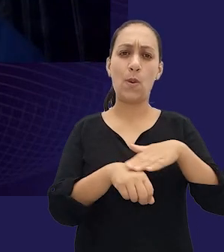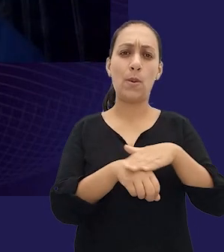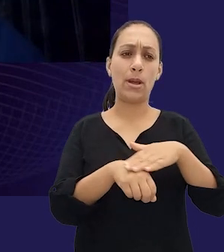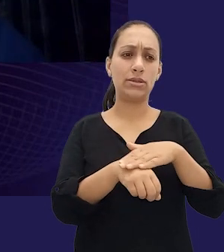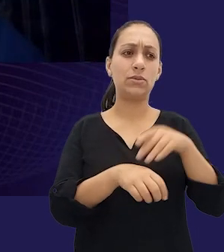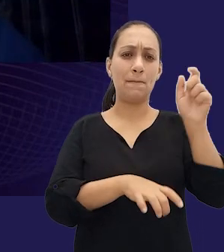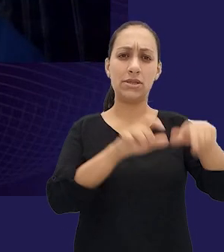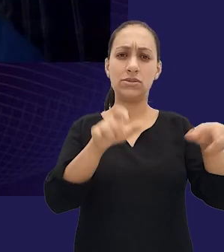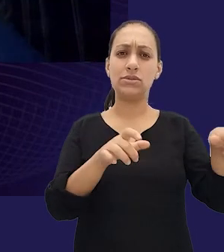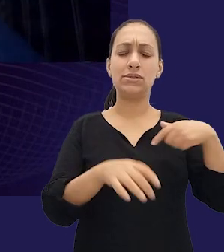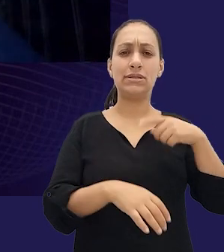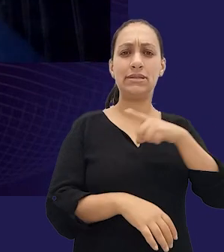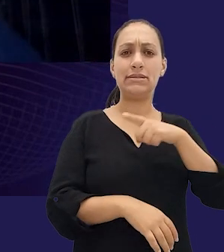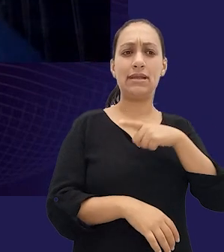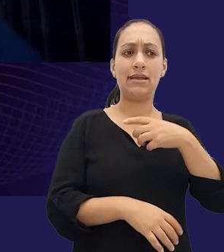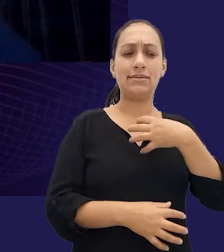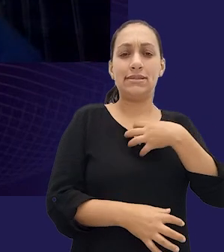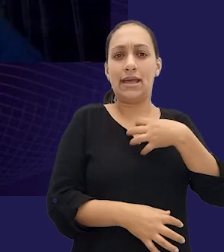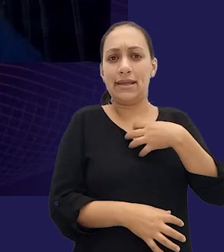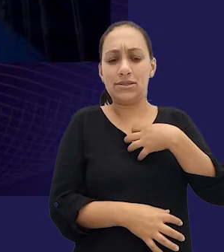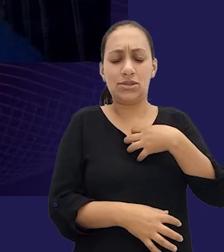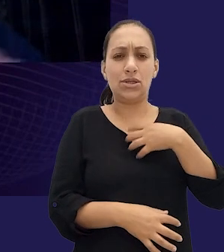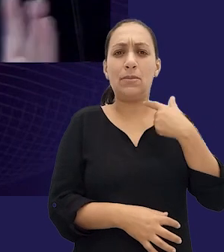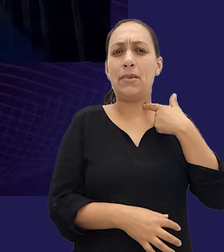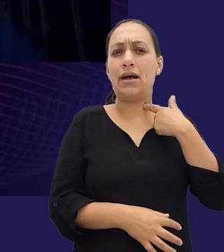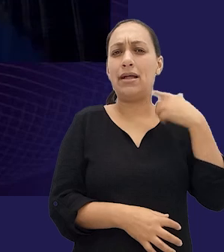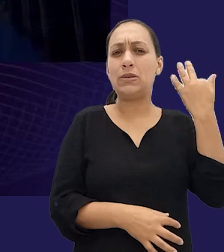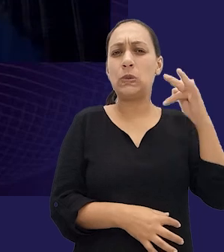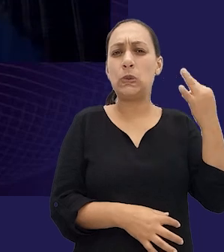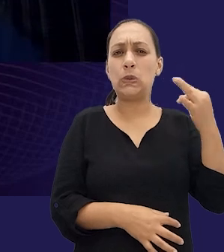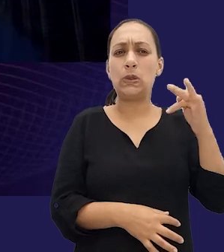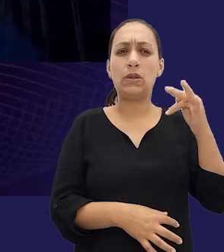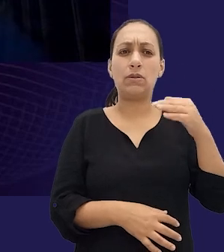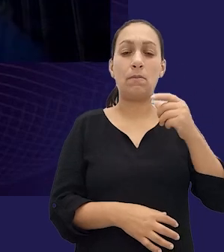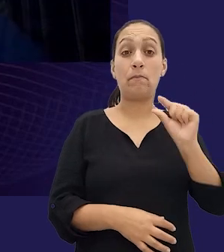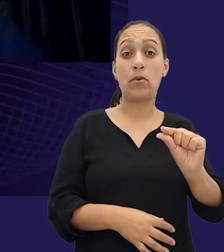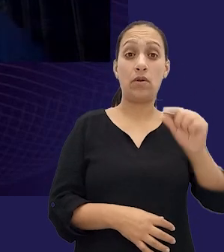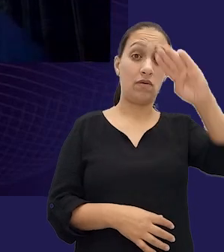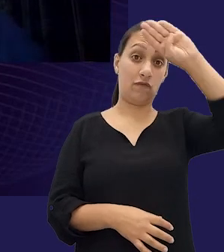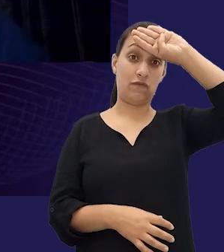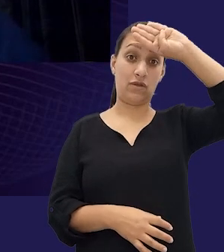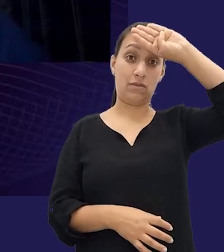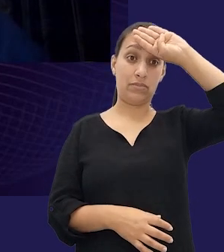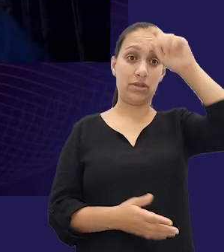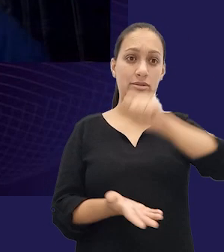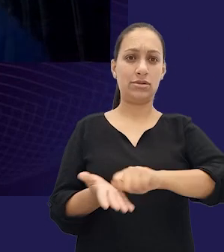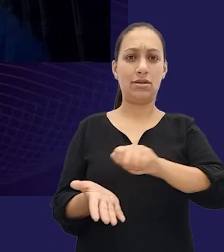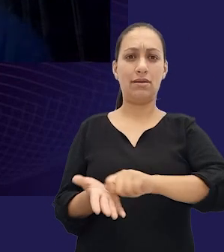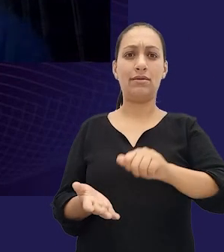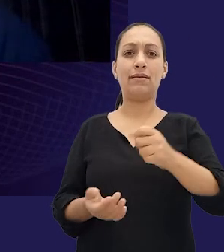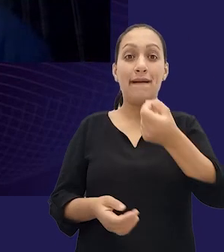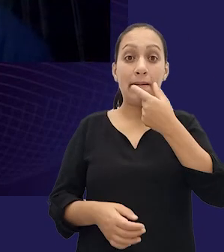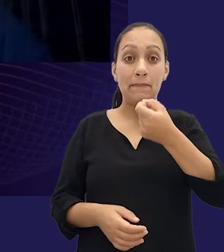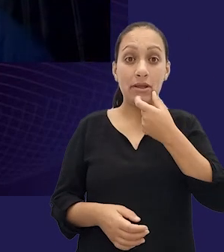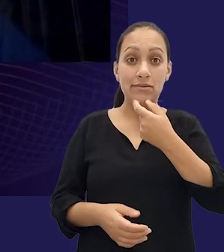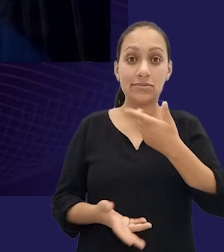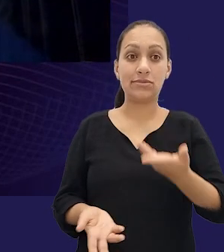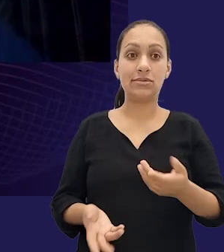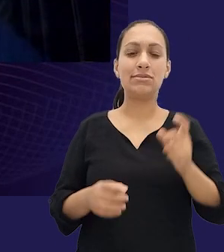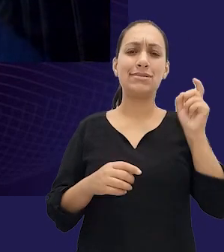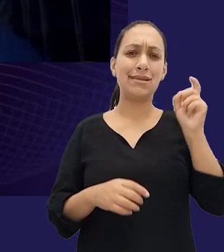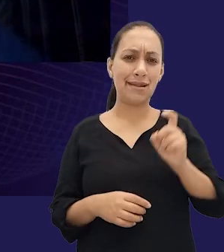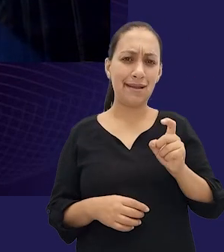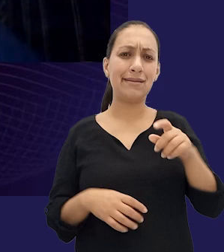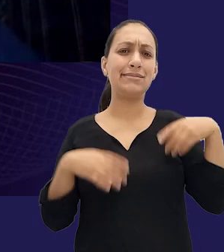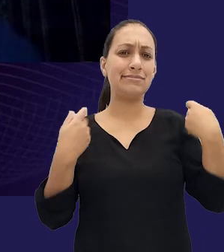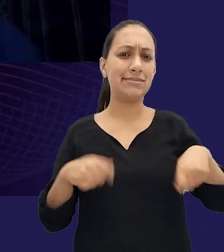estão com sintomas, aí aparece uma dorzinha de garganta, um pouquinho de febre, receita de antibiótico. Será que é